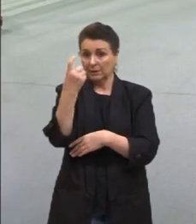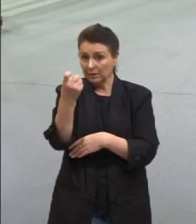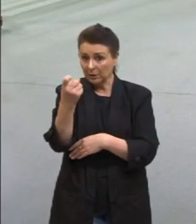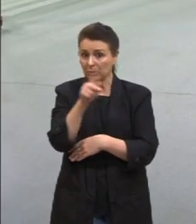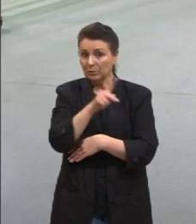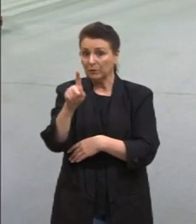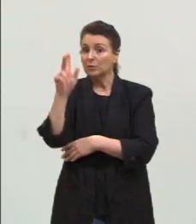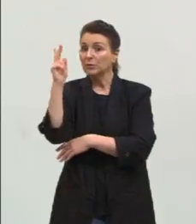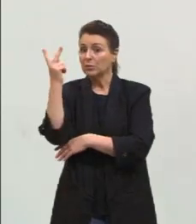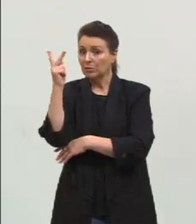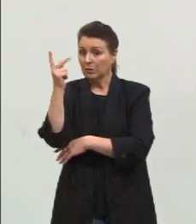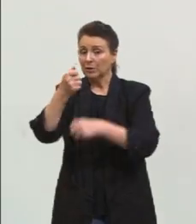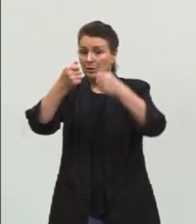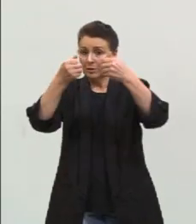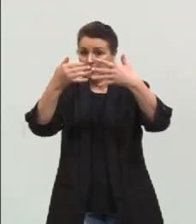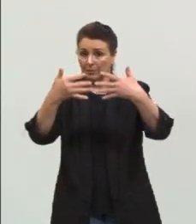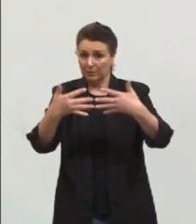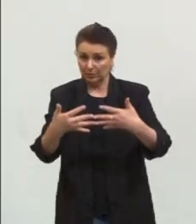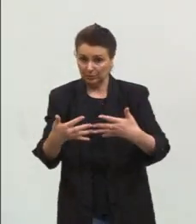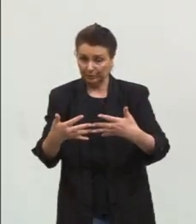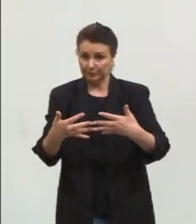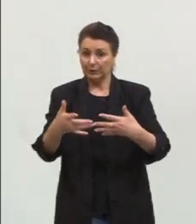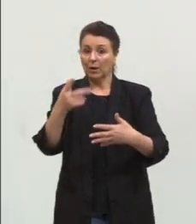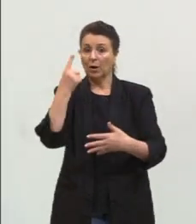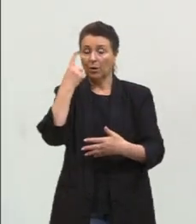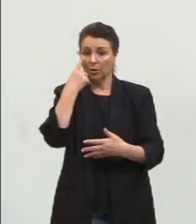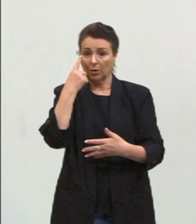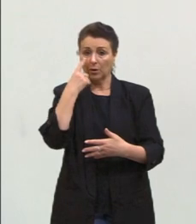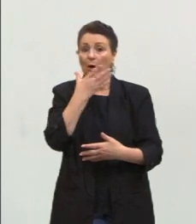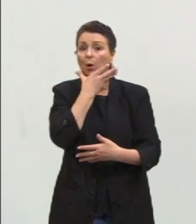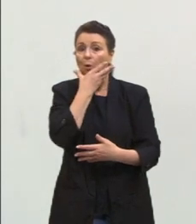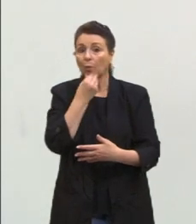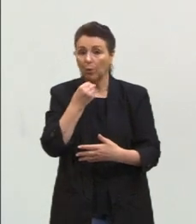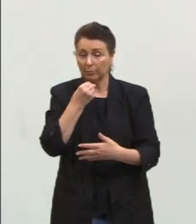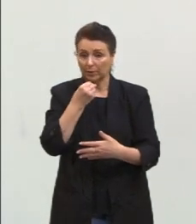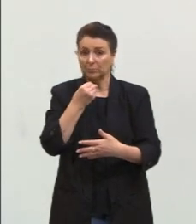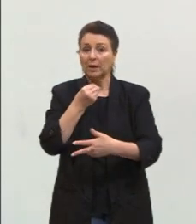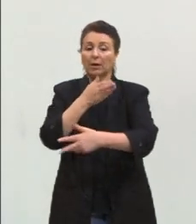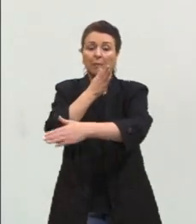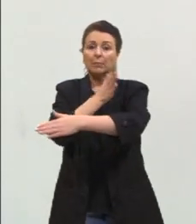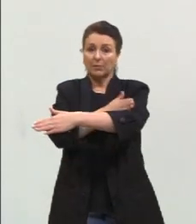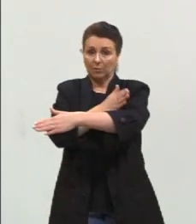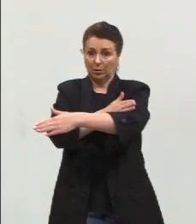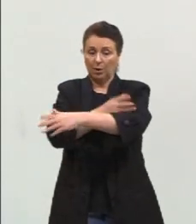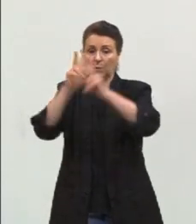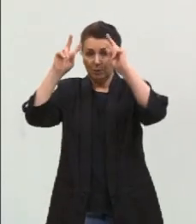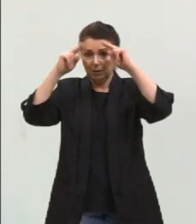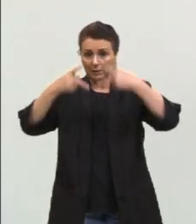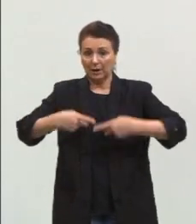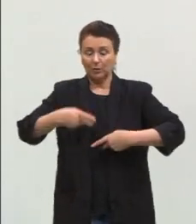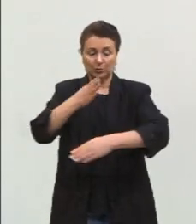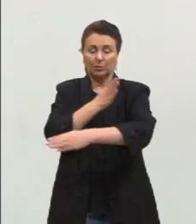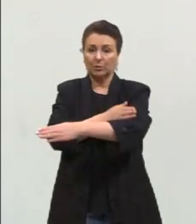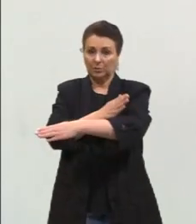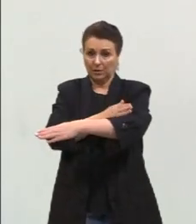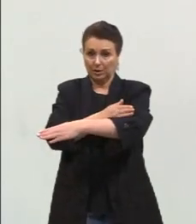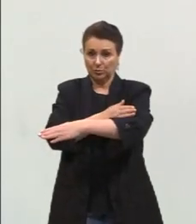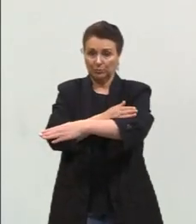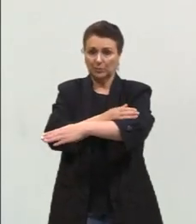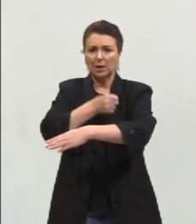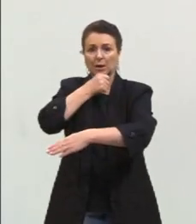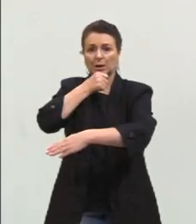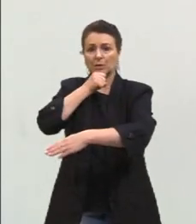essa transformação coloca muito bem no teu slide de um homem que na pré-história uma humanidade né que na pré-história e na